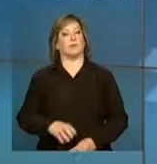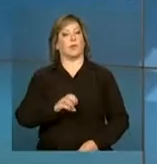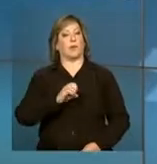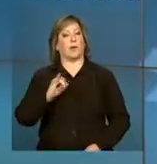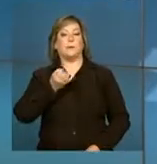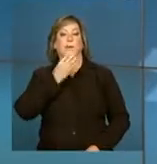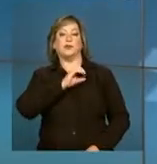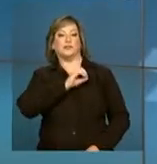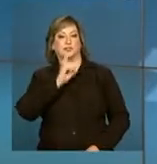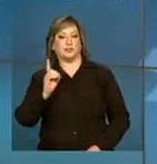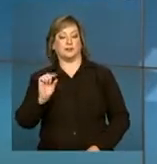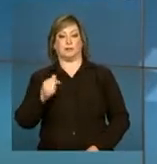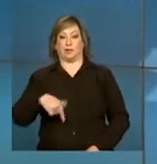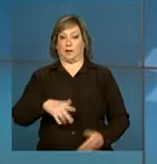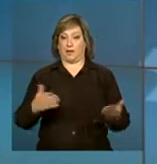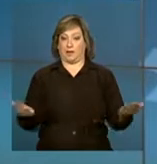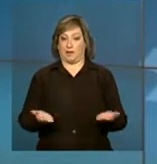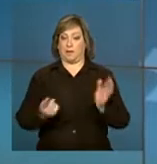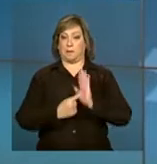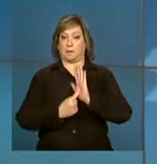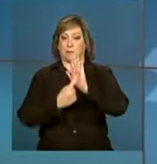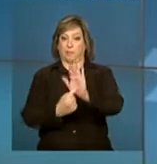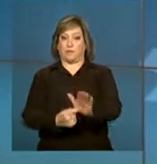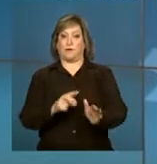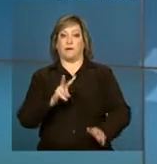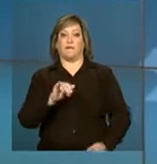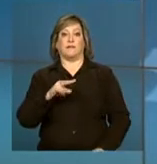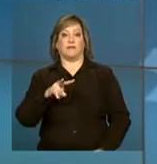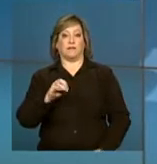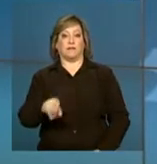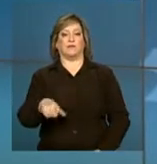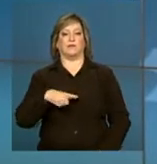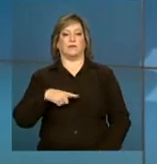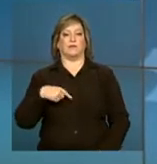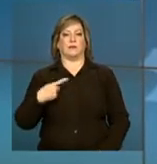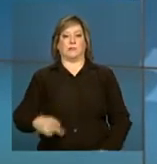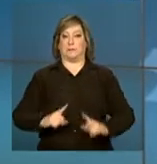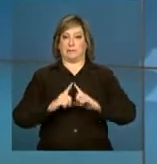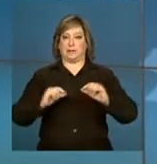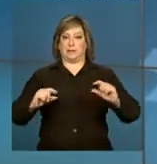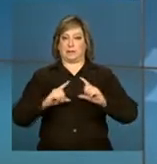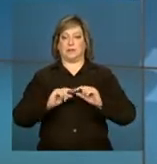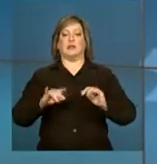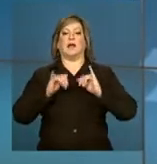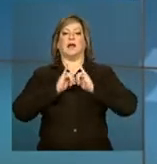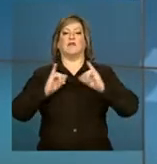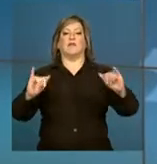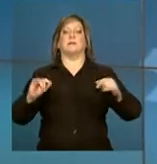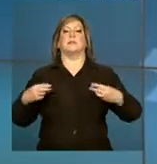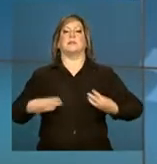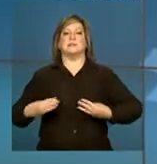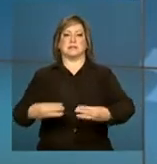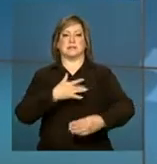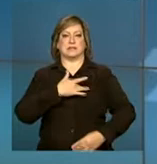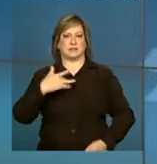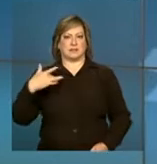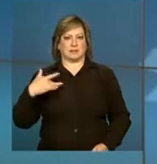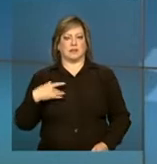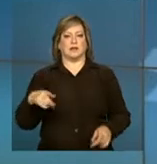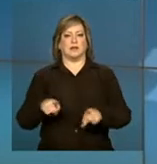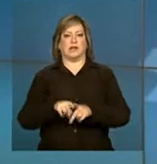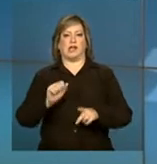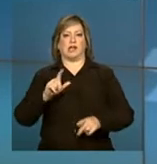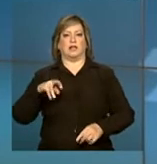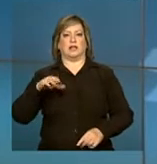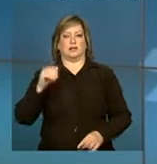Olá, bom dia. Interrompemos a programação para transmitir ao vivo de Brasília anúncio do Ministério da Saúde e da Agência